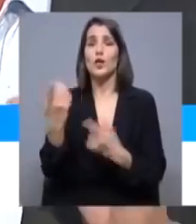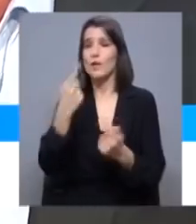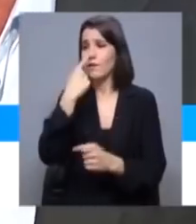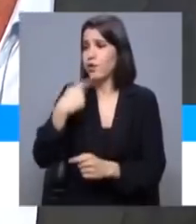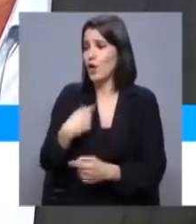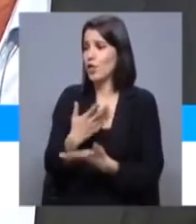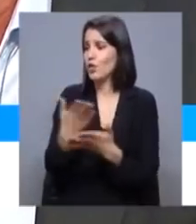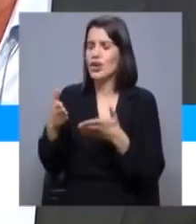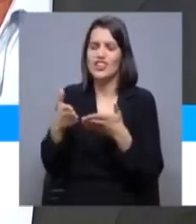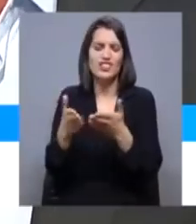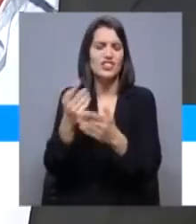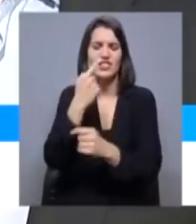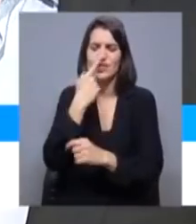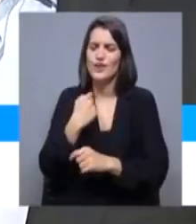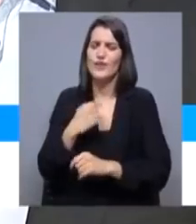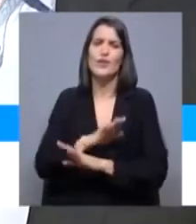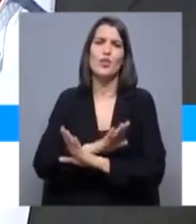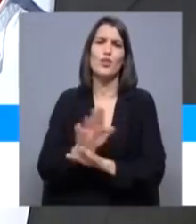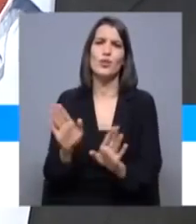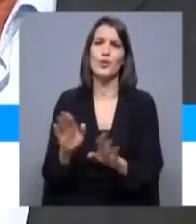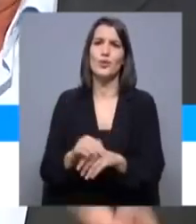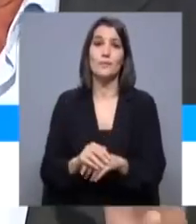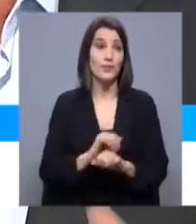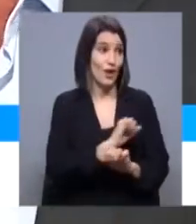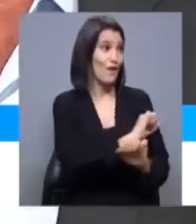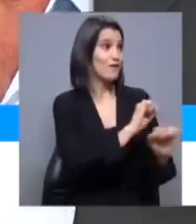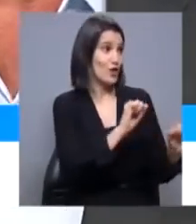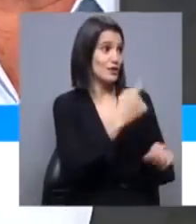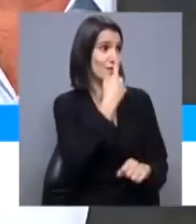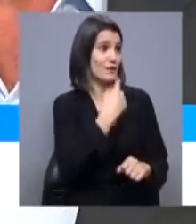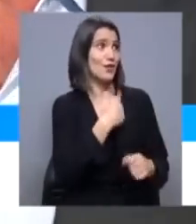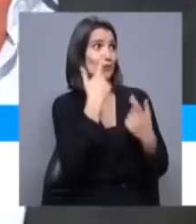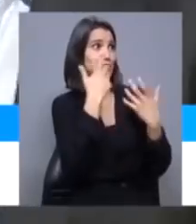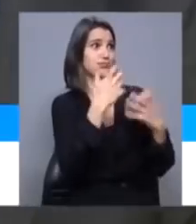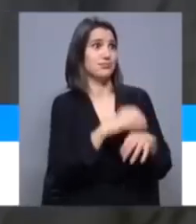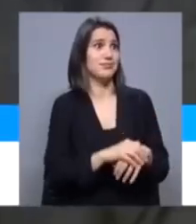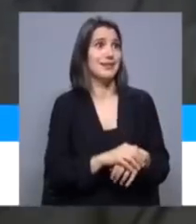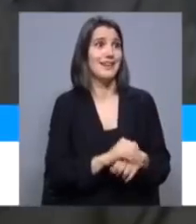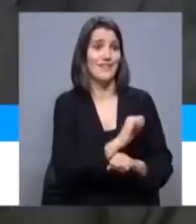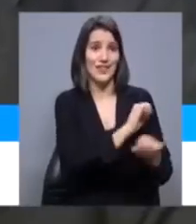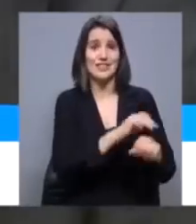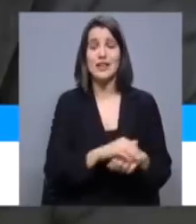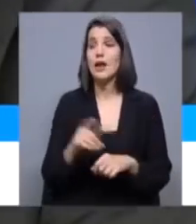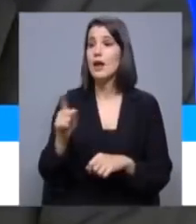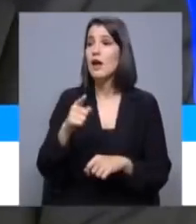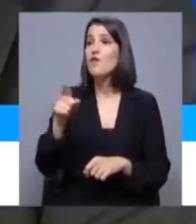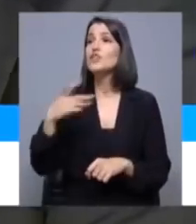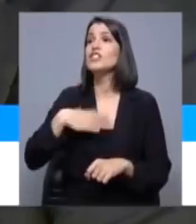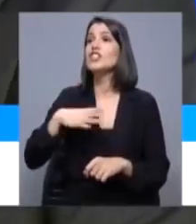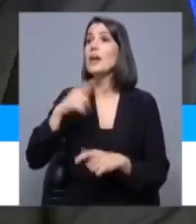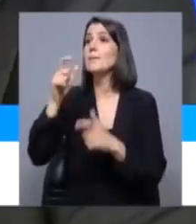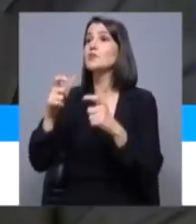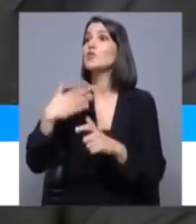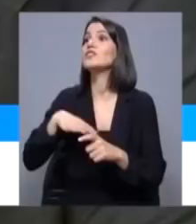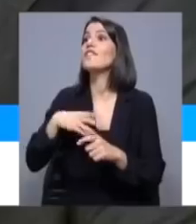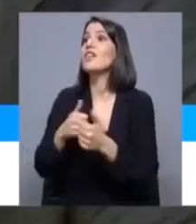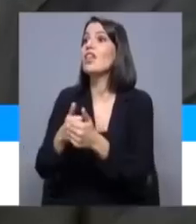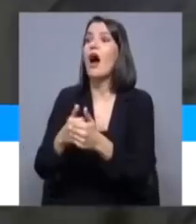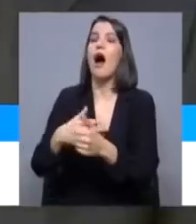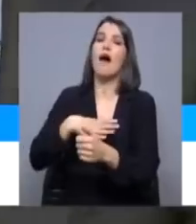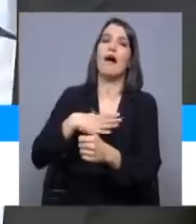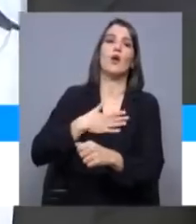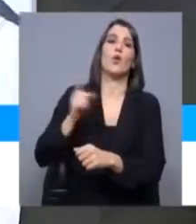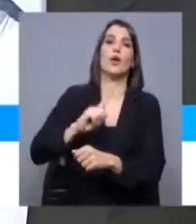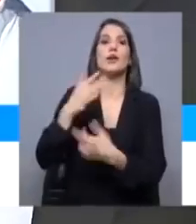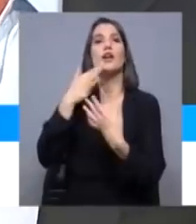é estratégia foi o André vem amanhã é certeza de que ninguém quer e é normal que